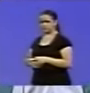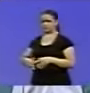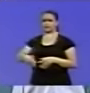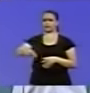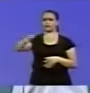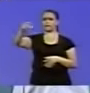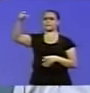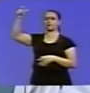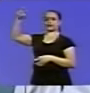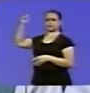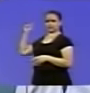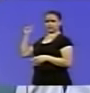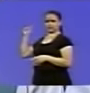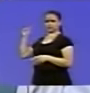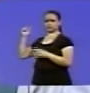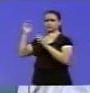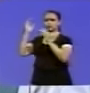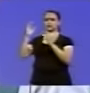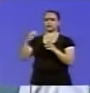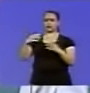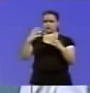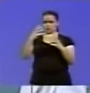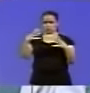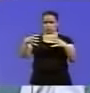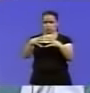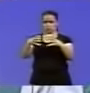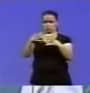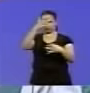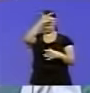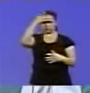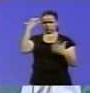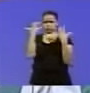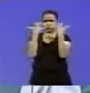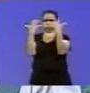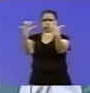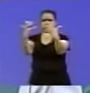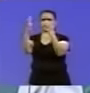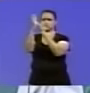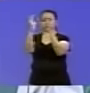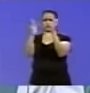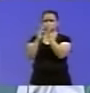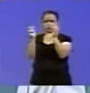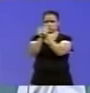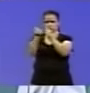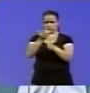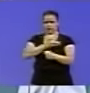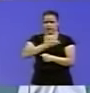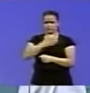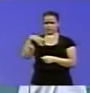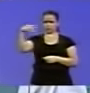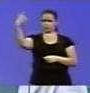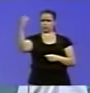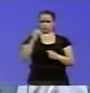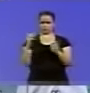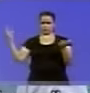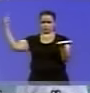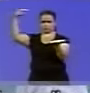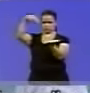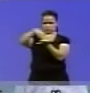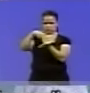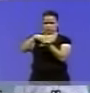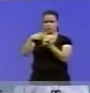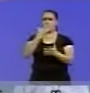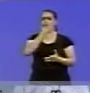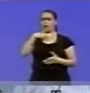Naquele tempo, chegando Jesus e seus discípulos junto da multidão, um homem aproximou-se